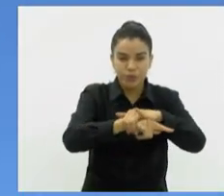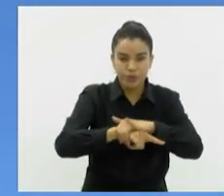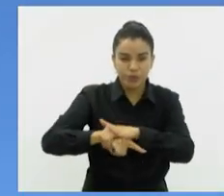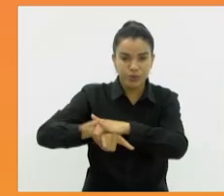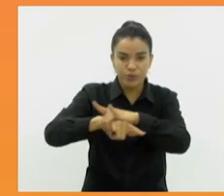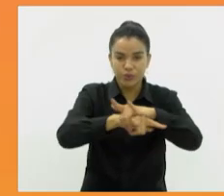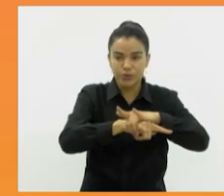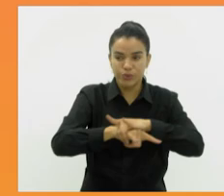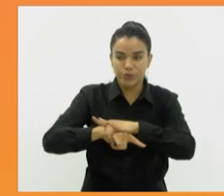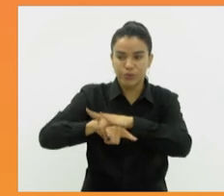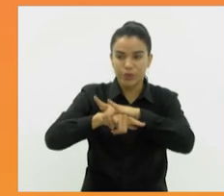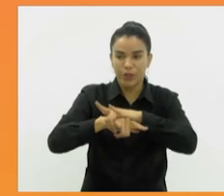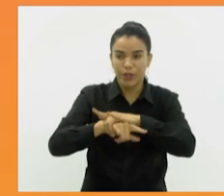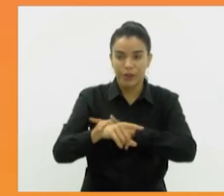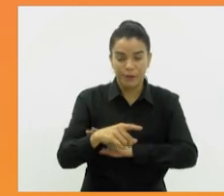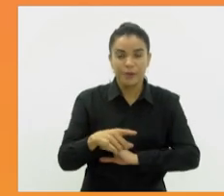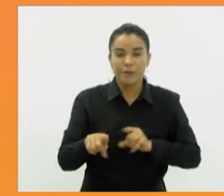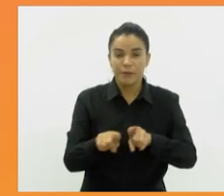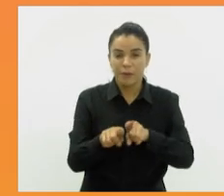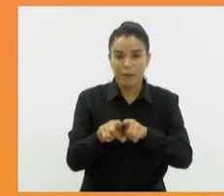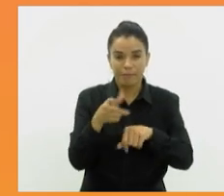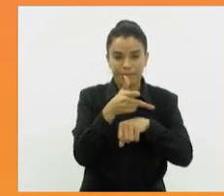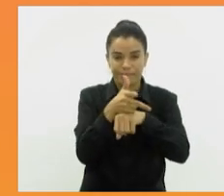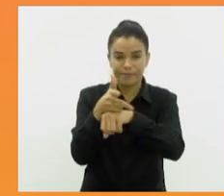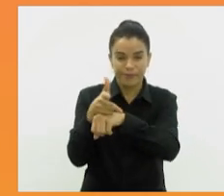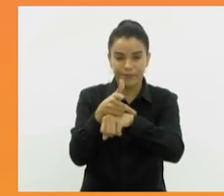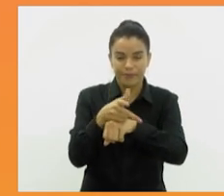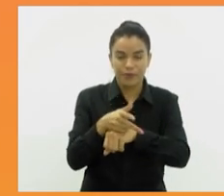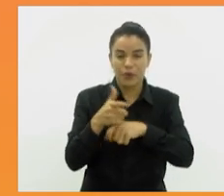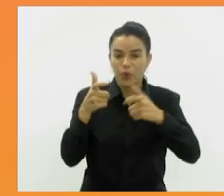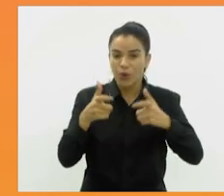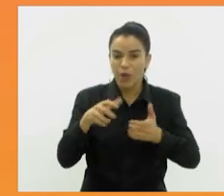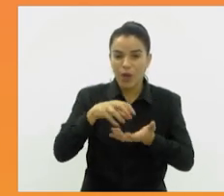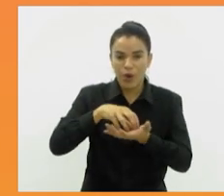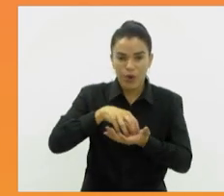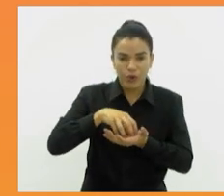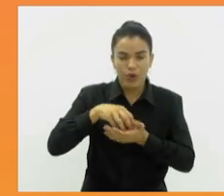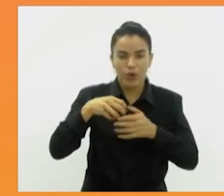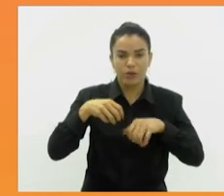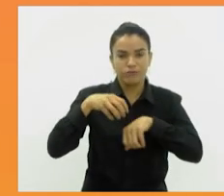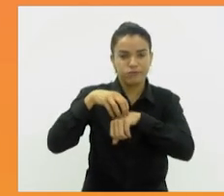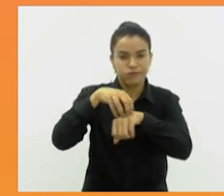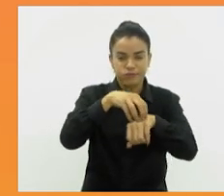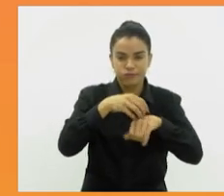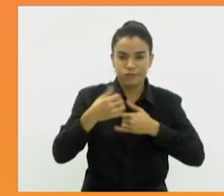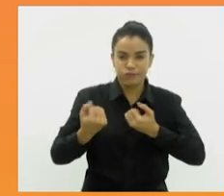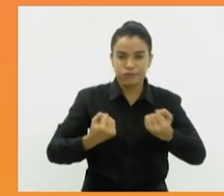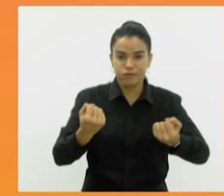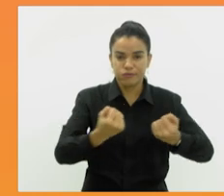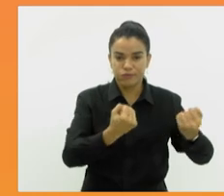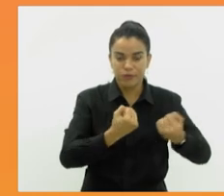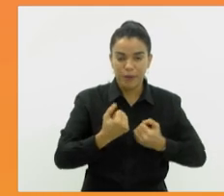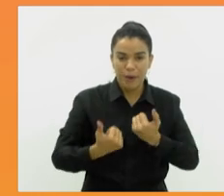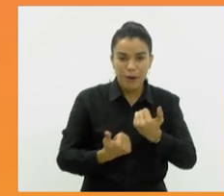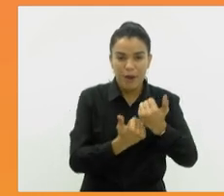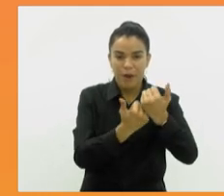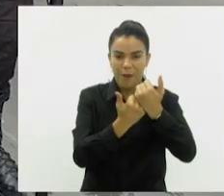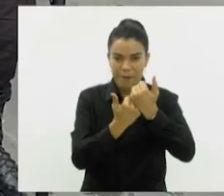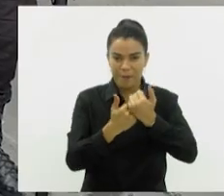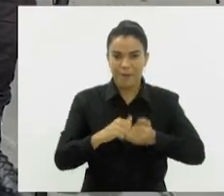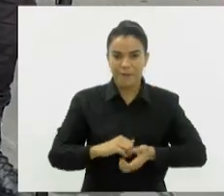facial além de câmeras o Centro Integrado de comando e controle móvel vai ficar na praça do lido Para apoiar as